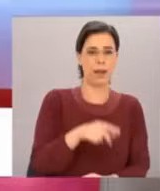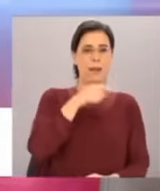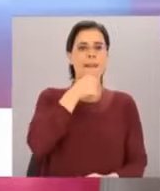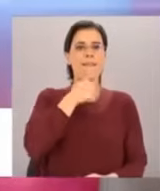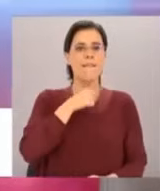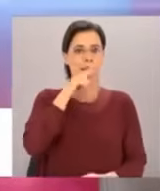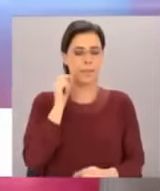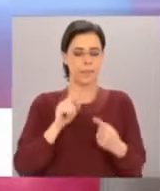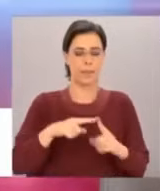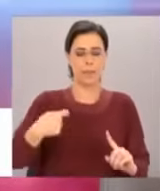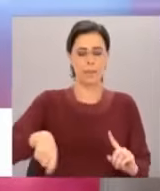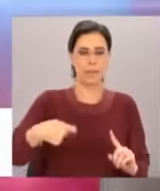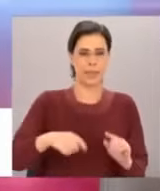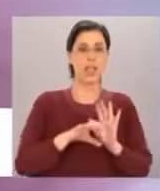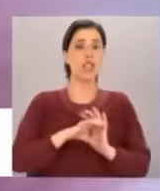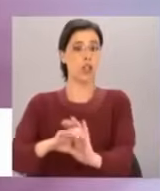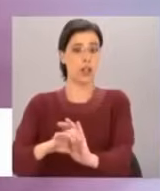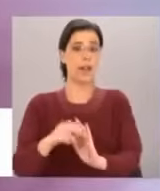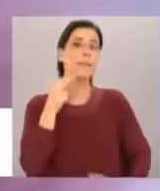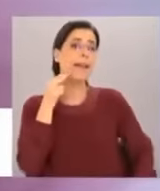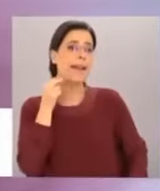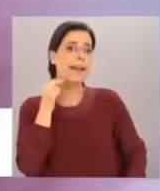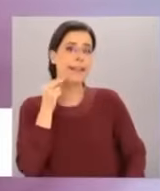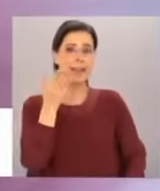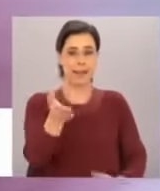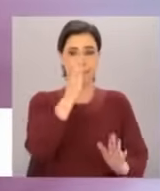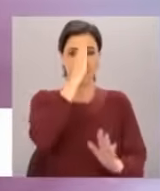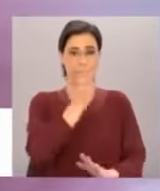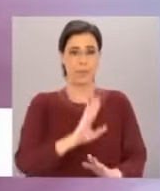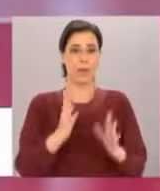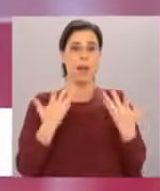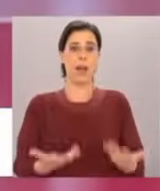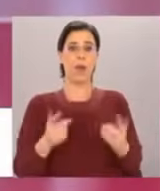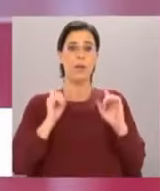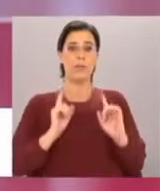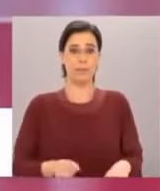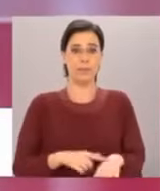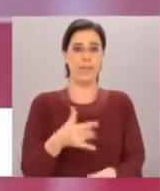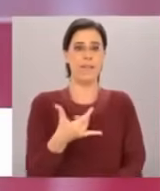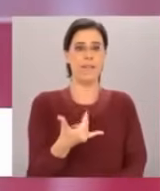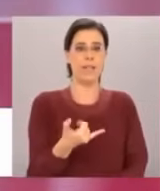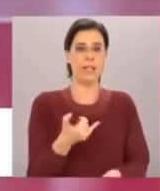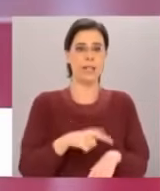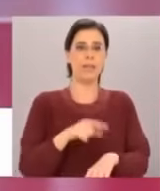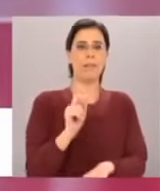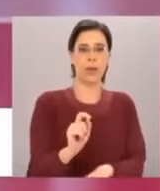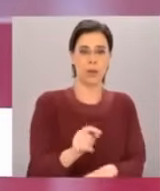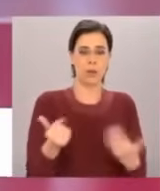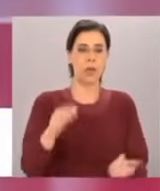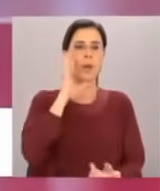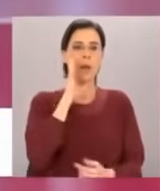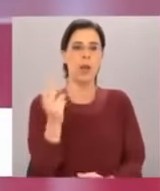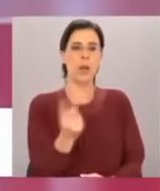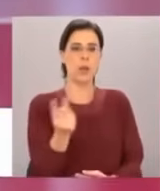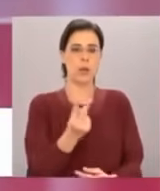nesse real e o presidente do chega André Ventura que já sabem a partir de agora temos 25 minutos muito boa tarde